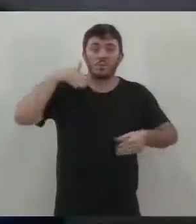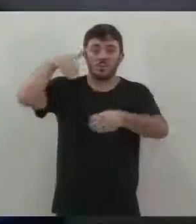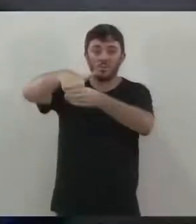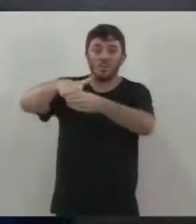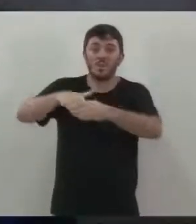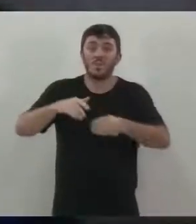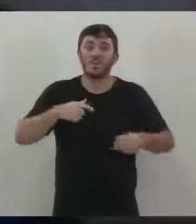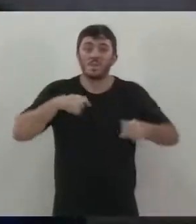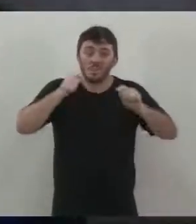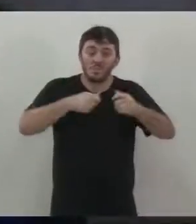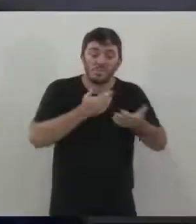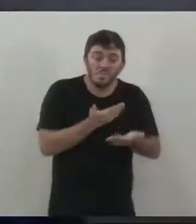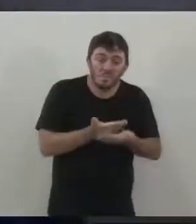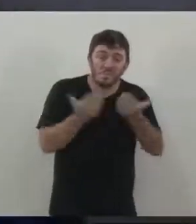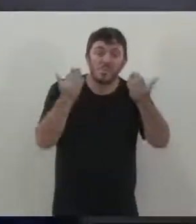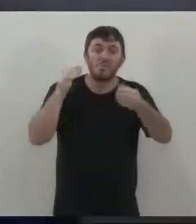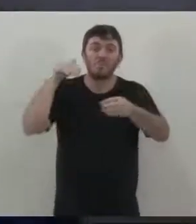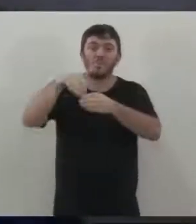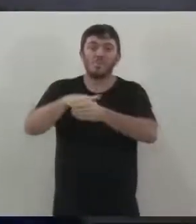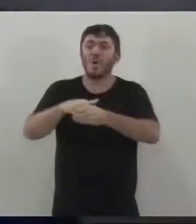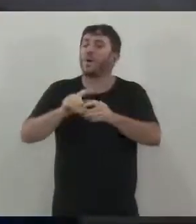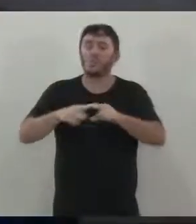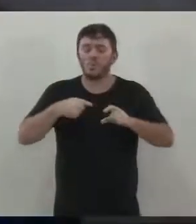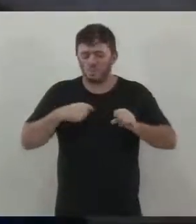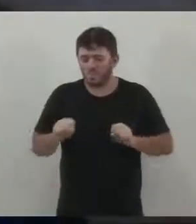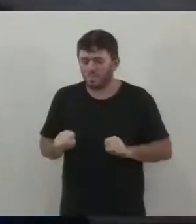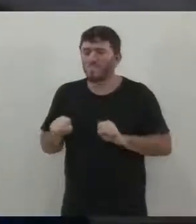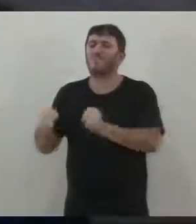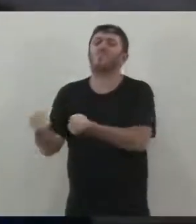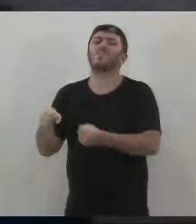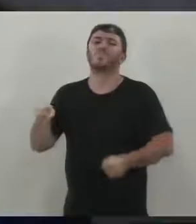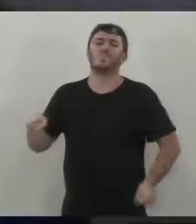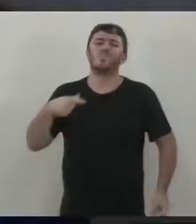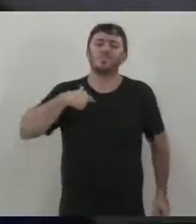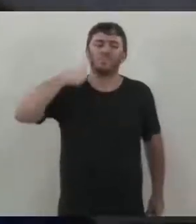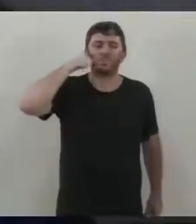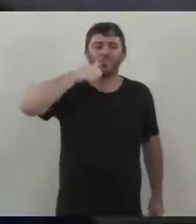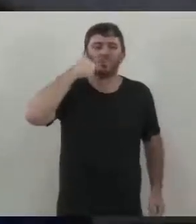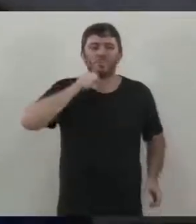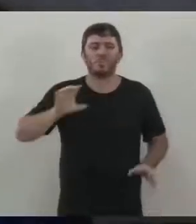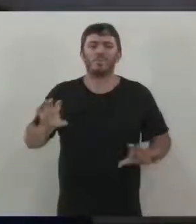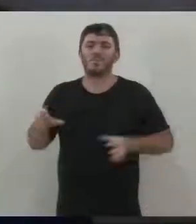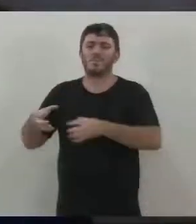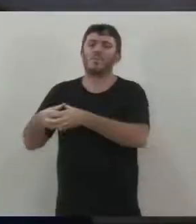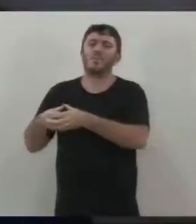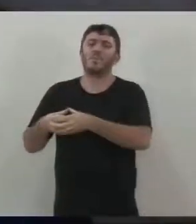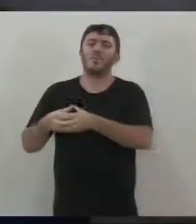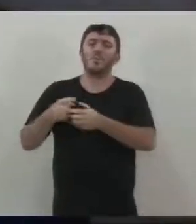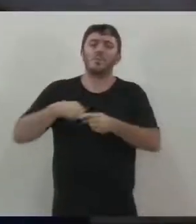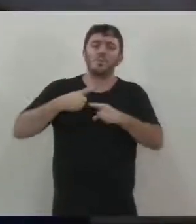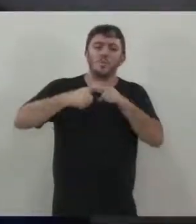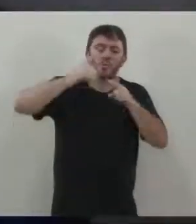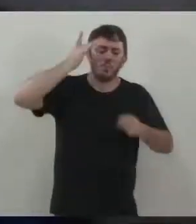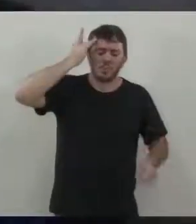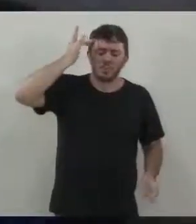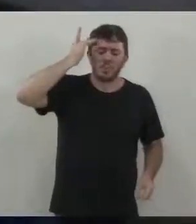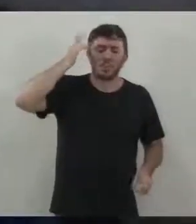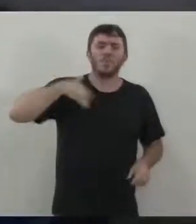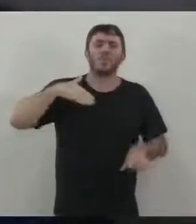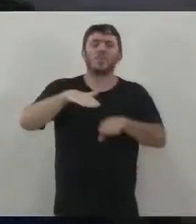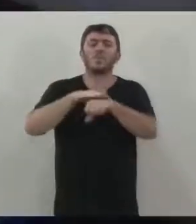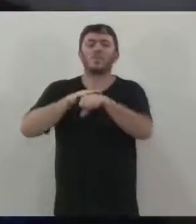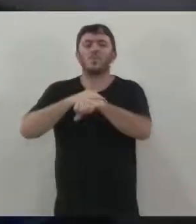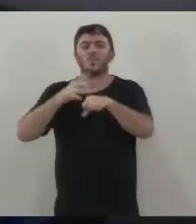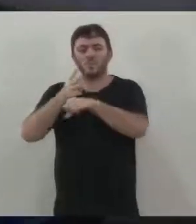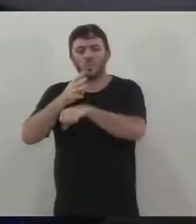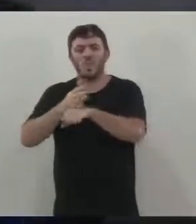perder a eleição, mas não virar as costas para essas mulheres, que todos os dias eu converso no WhatsApp e vou até a delegacia